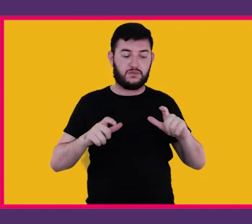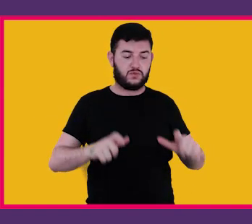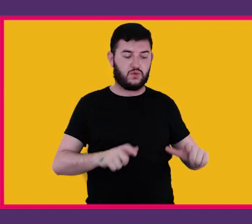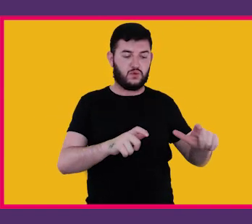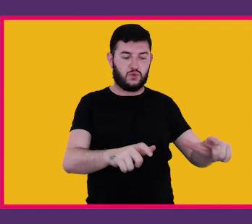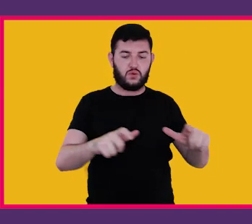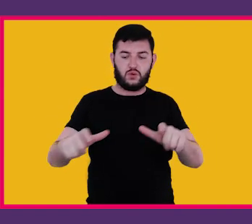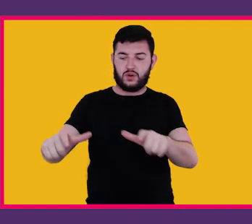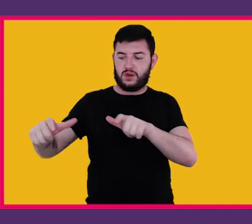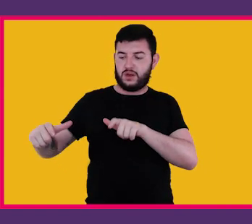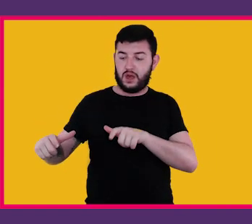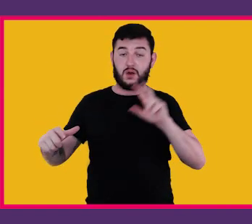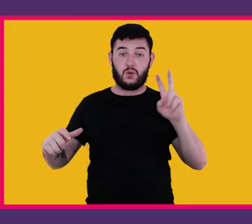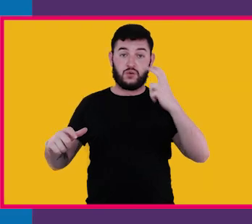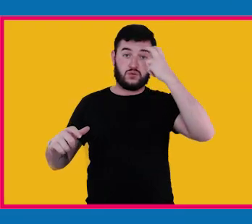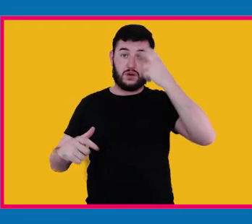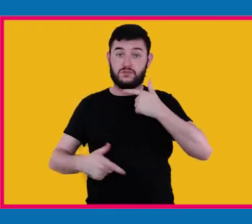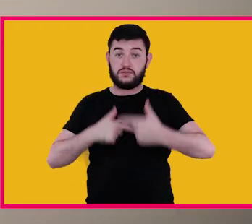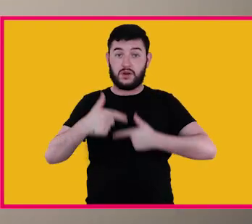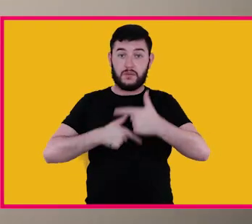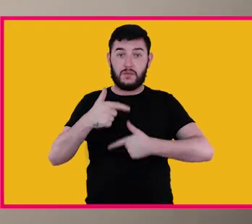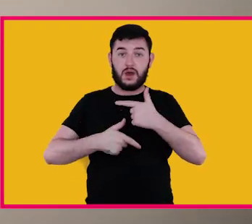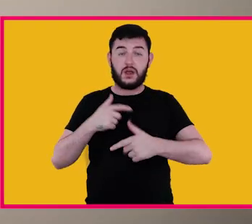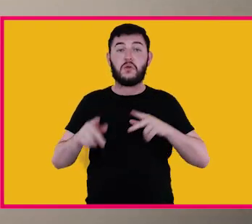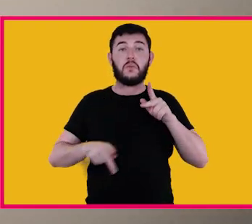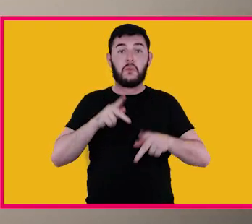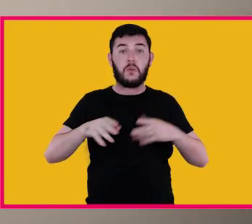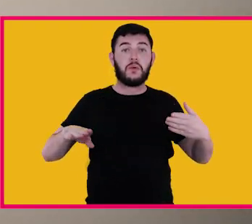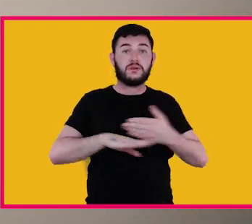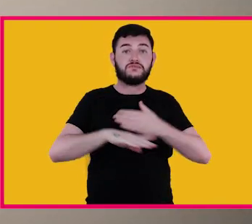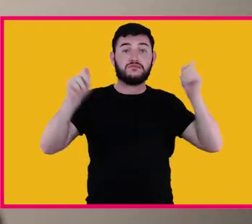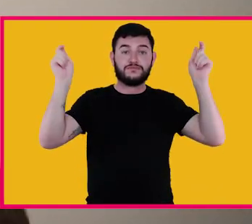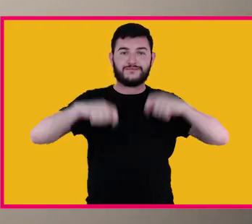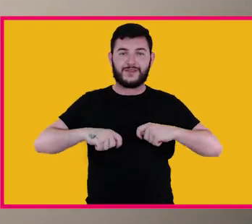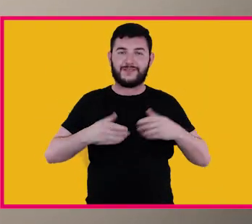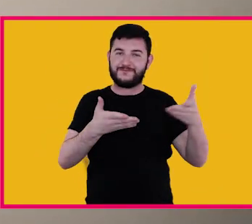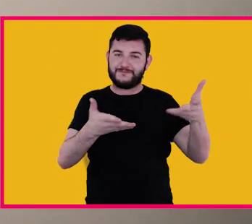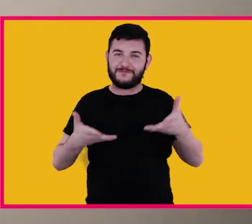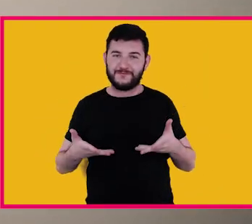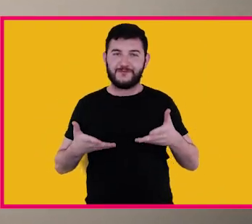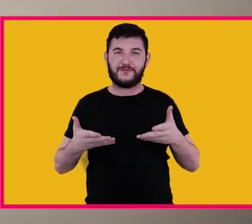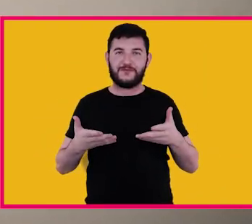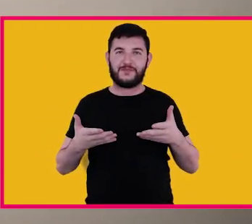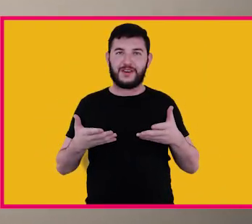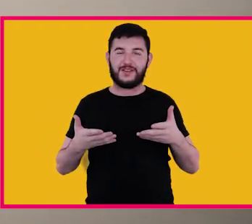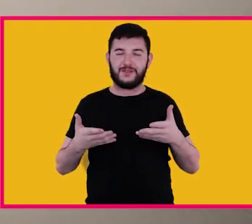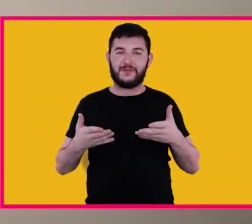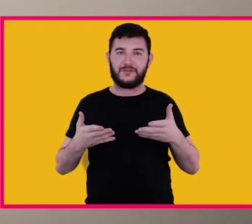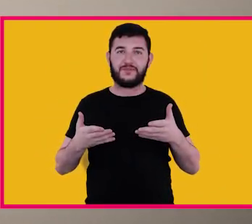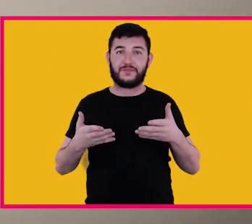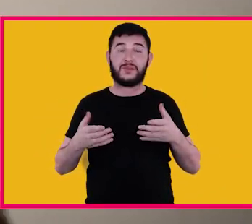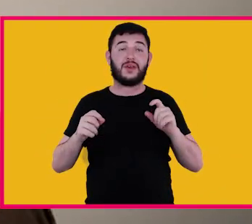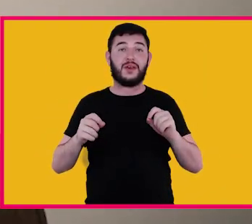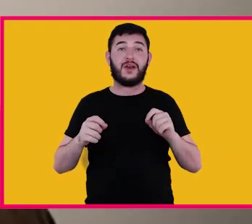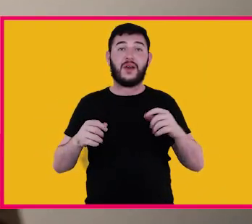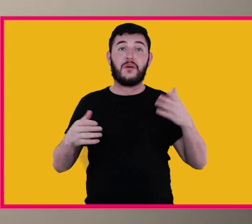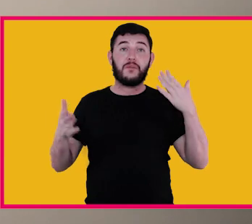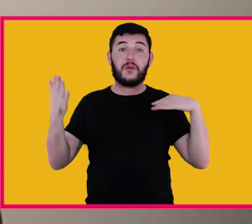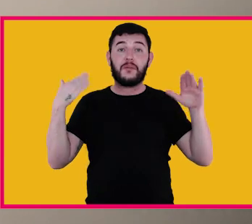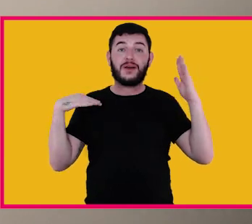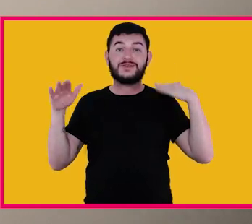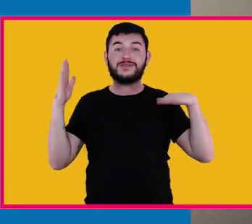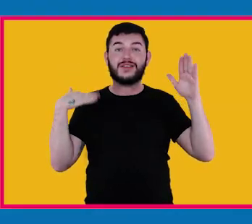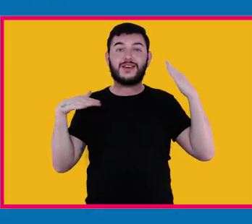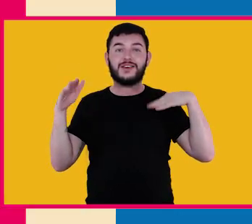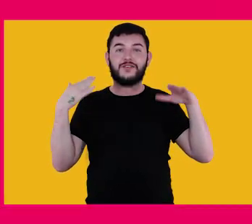atividades culturais totalmente abertas ao público. Então, agora eu queria convidar vocês para conhecer esses espaços através de um passeio virtual pelo